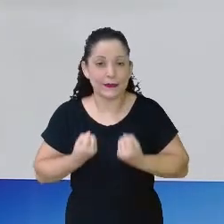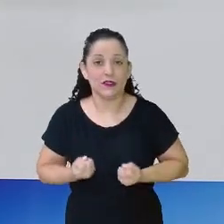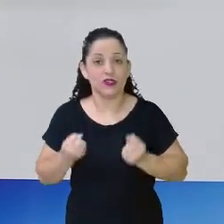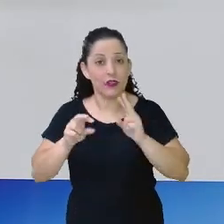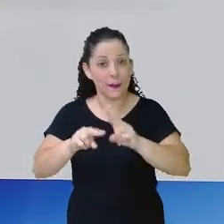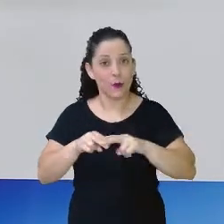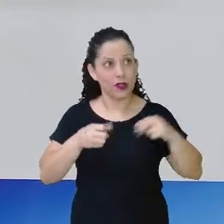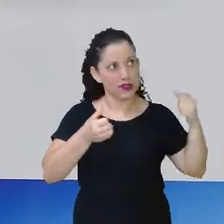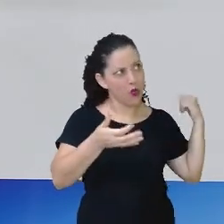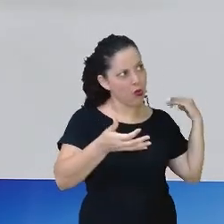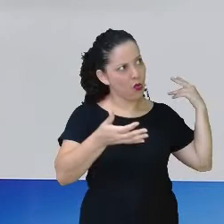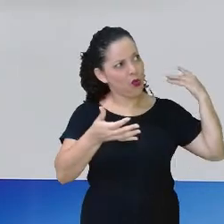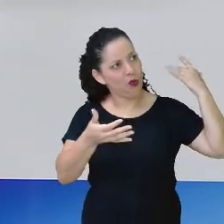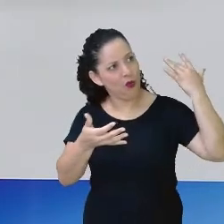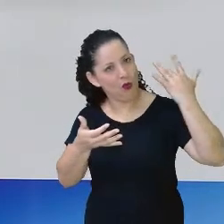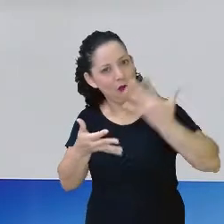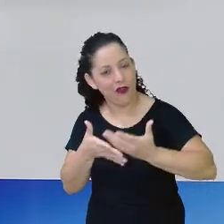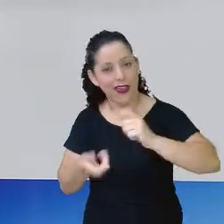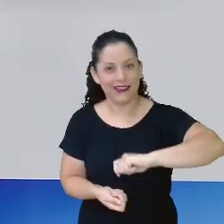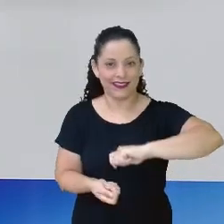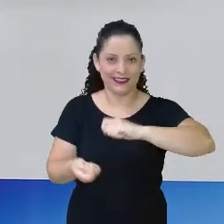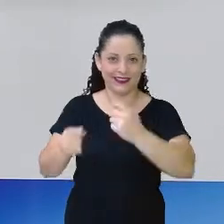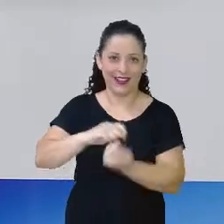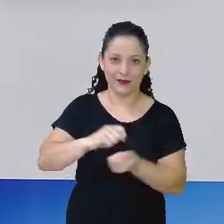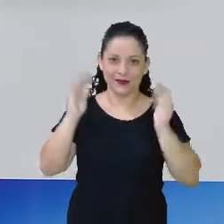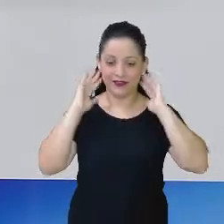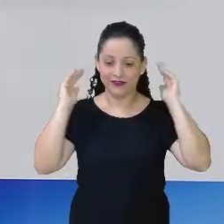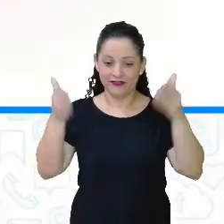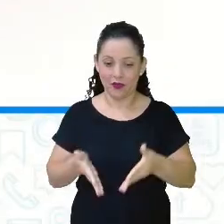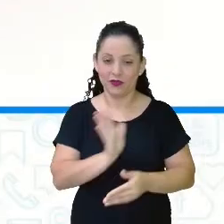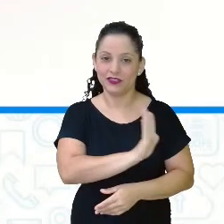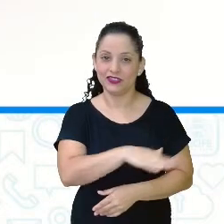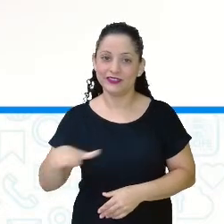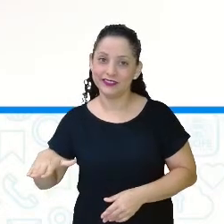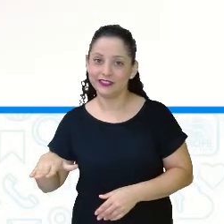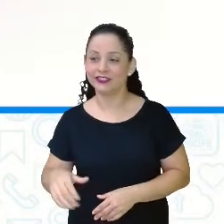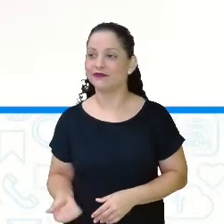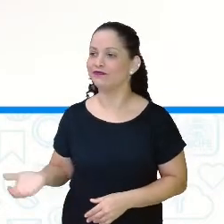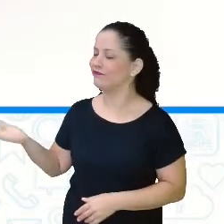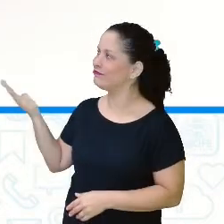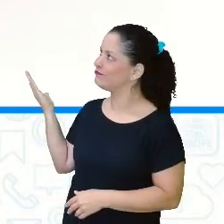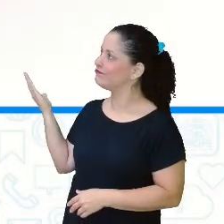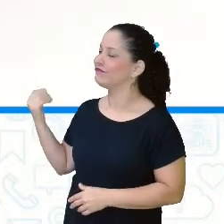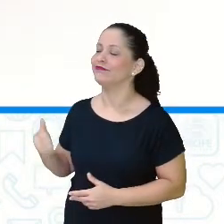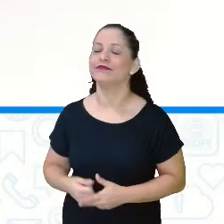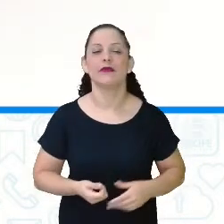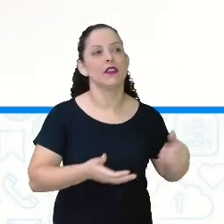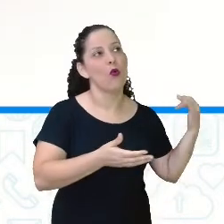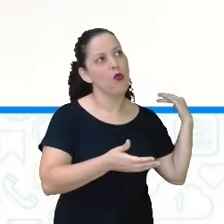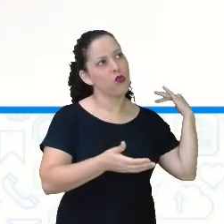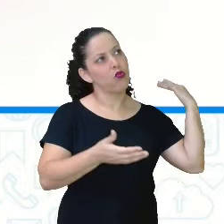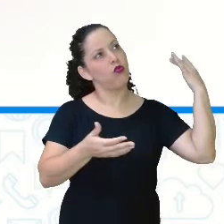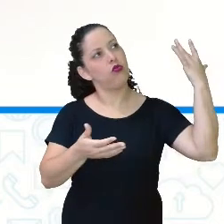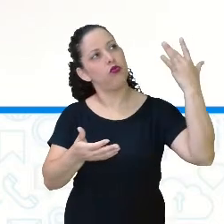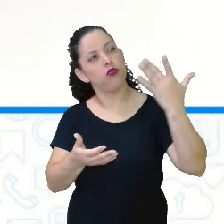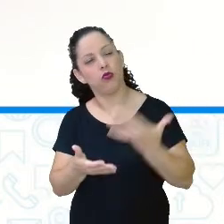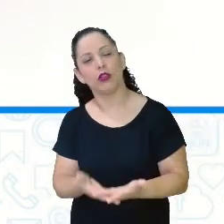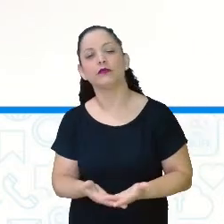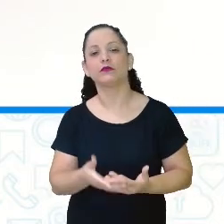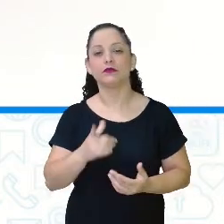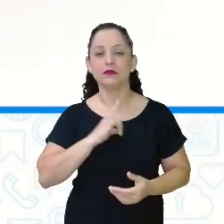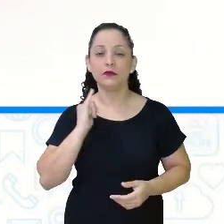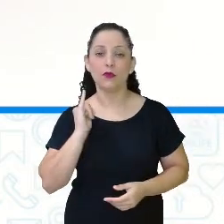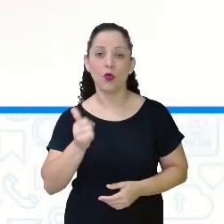tempo ele foi se ajustando e se adequando para vocês, como está aqui, ó. Com o tempo, esses contos sofreram diversas